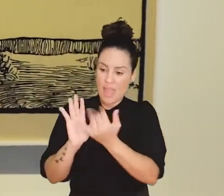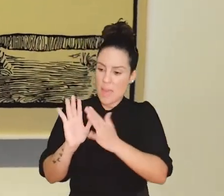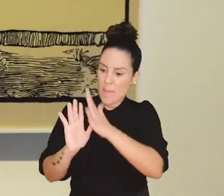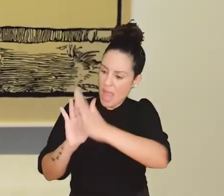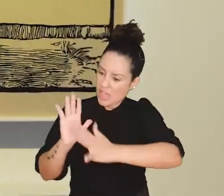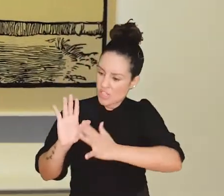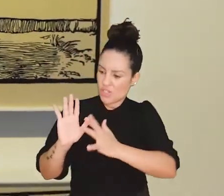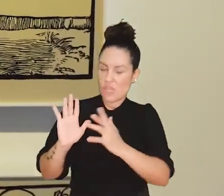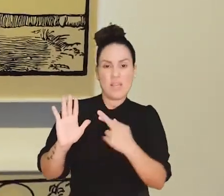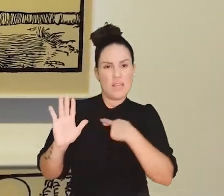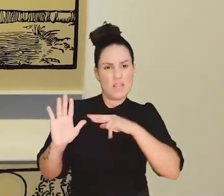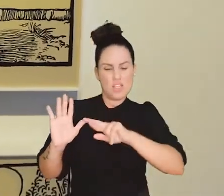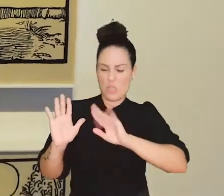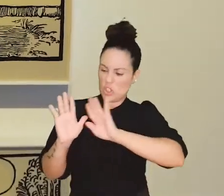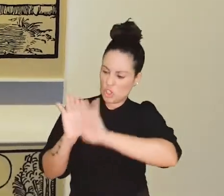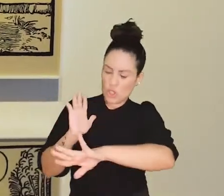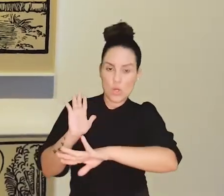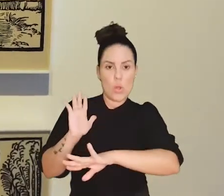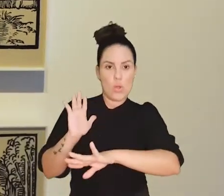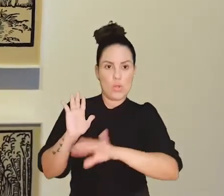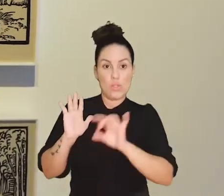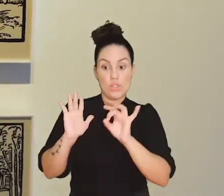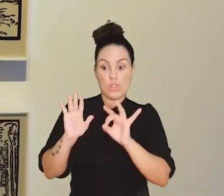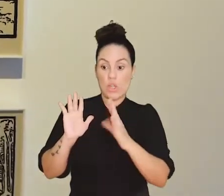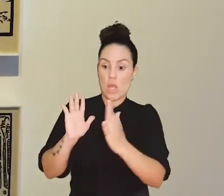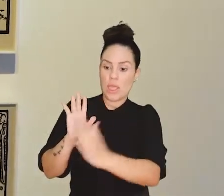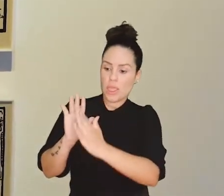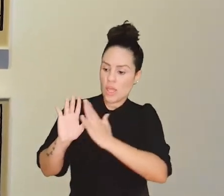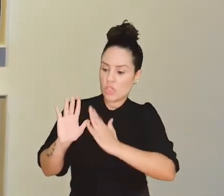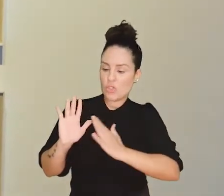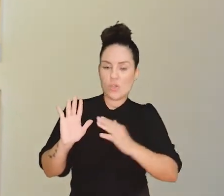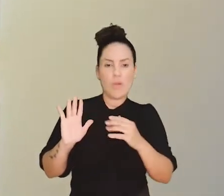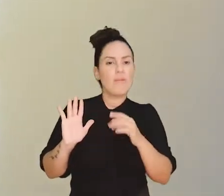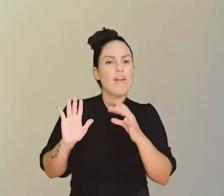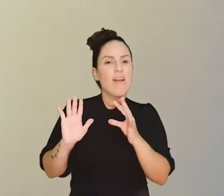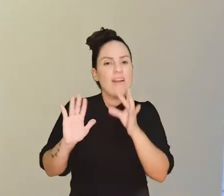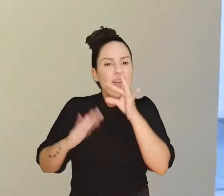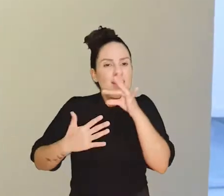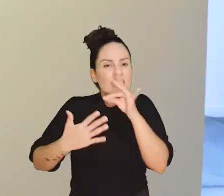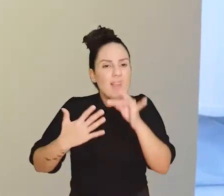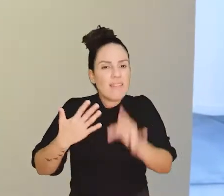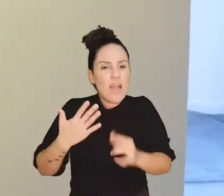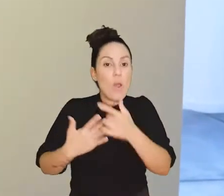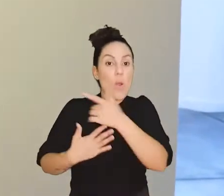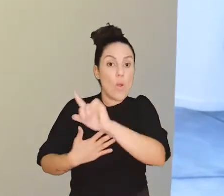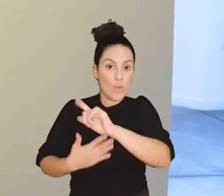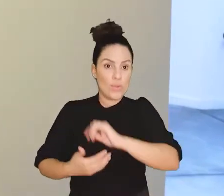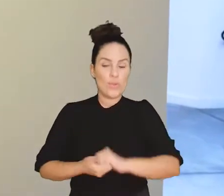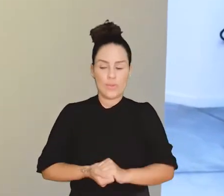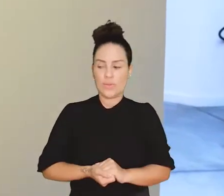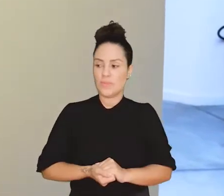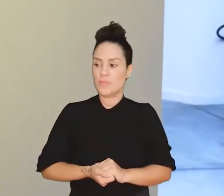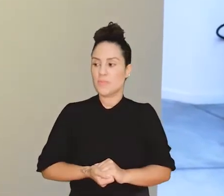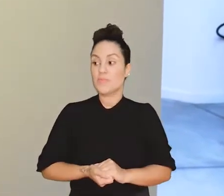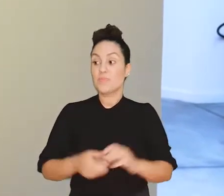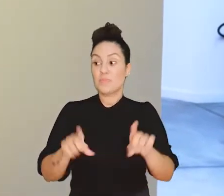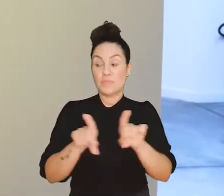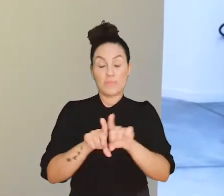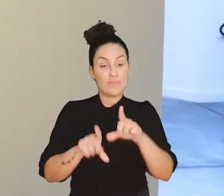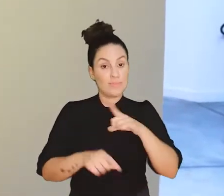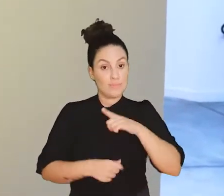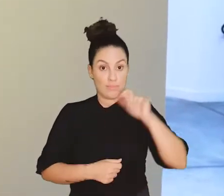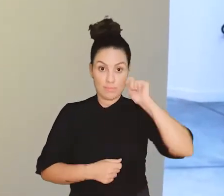que resta, além dos elementos naturais, são os atributos dos santos, muitas vezes constituindo formas